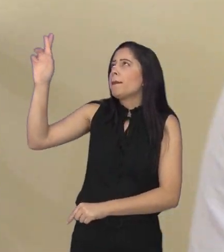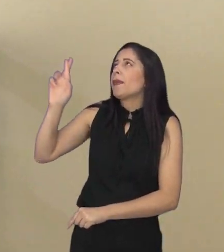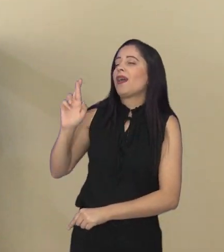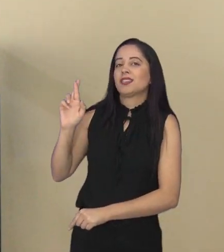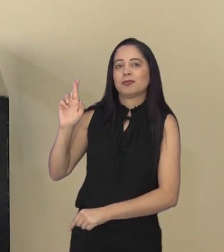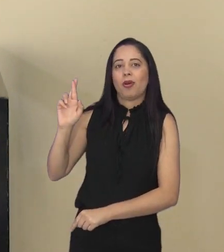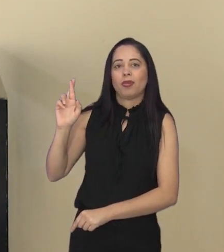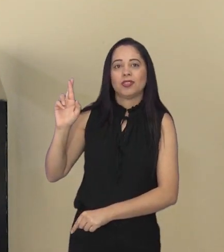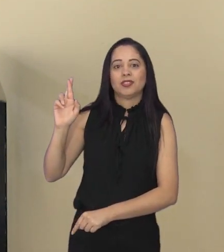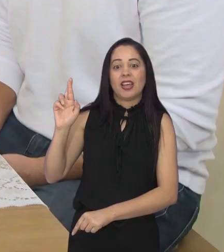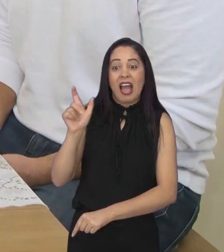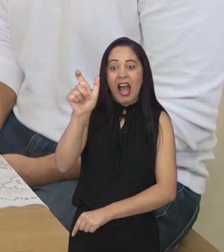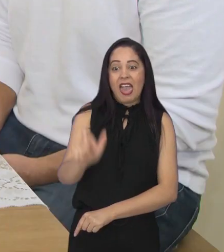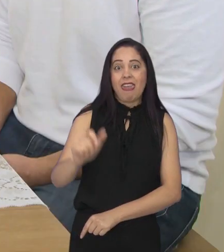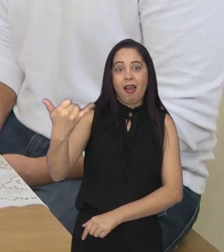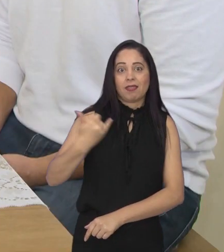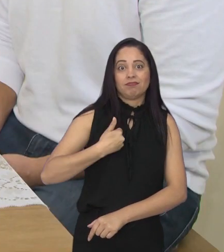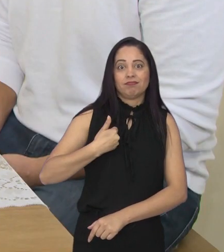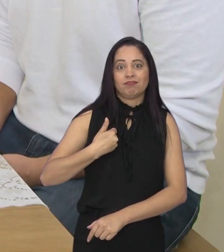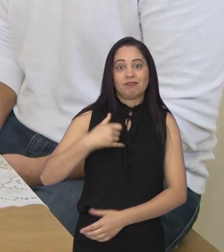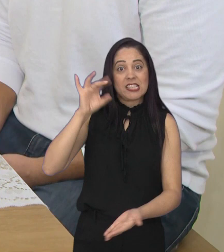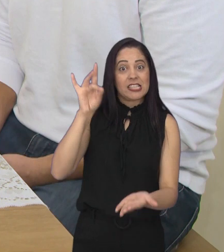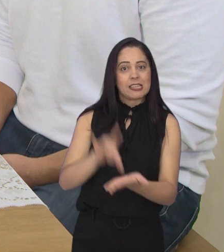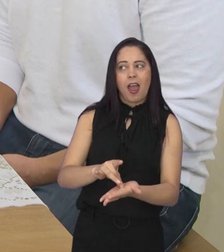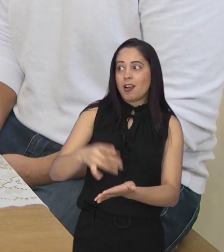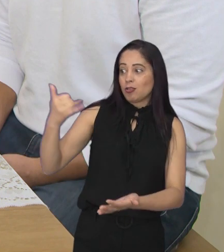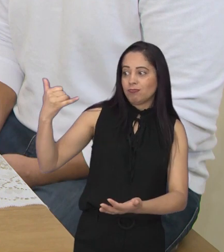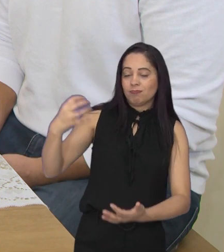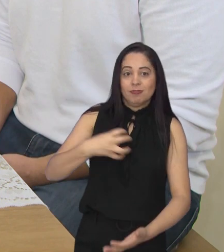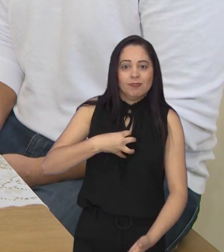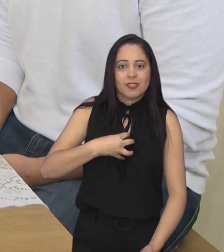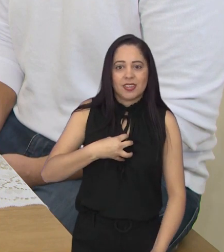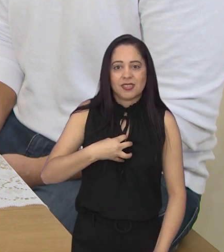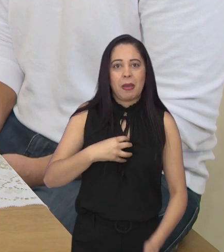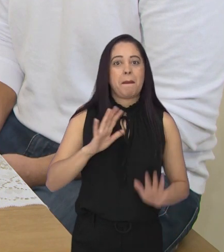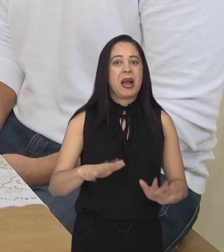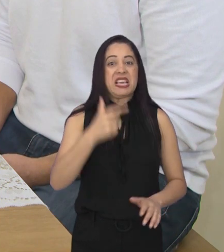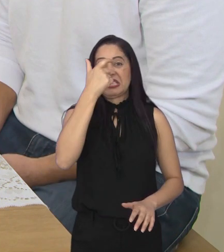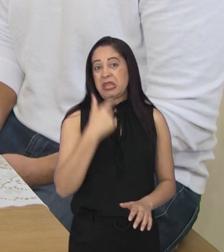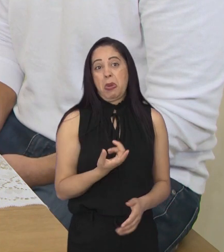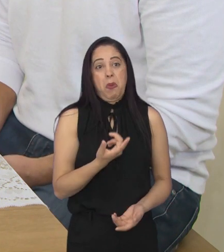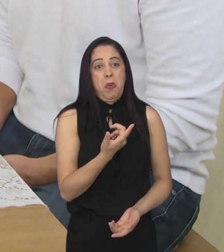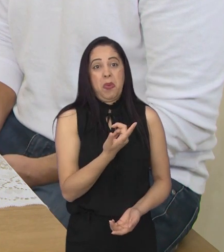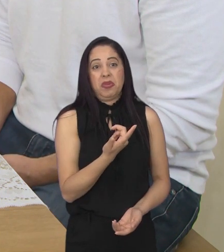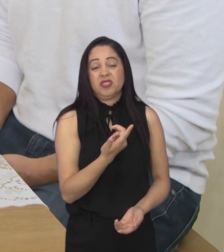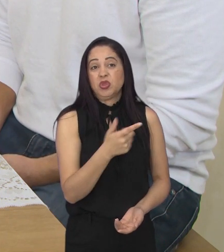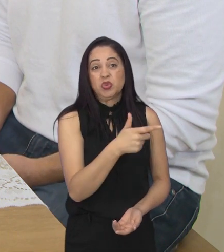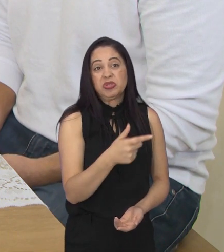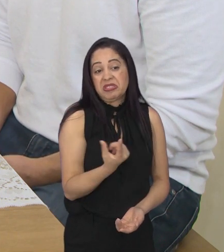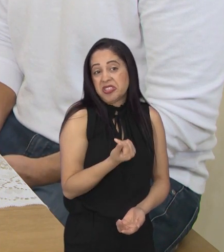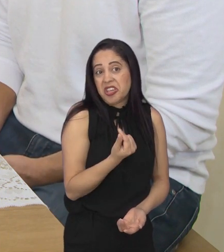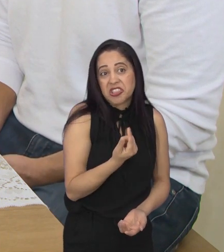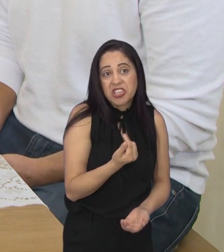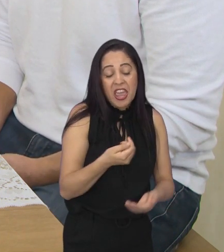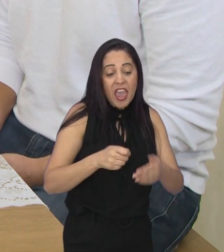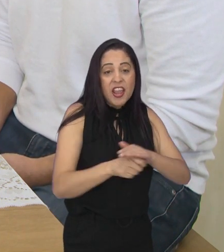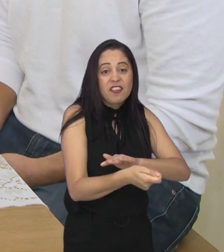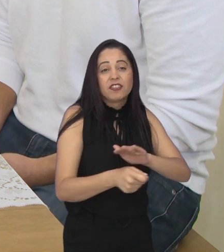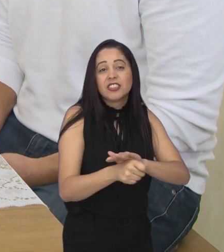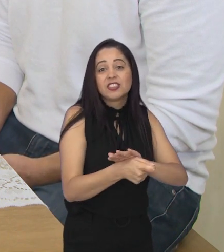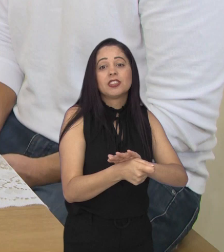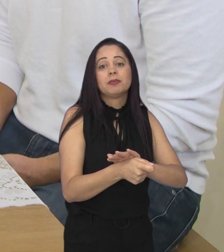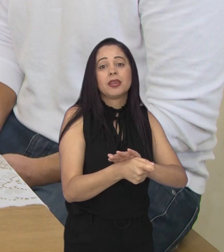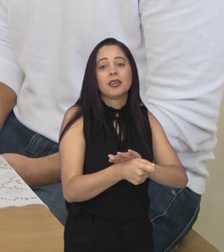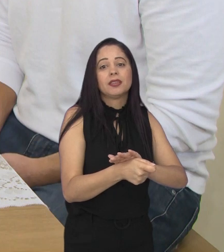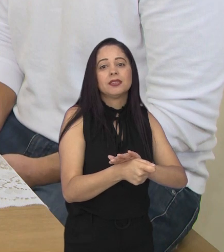muito de encontro com o que eu tava buscando. Só que naquela época eu não tinha nada, eu não tinha assim muitos recursos. Então o que a